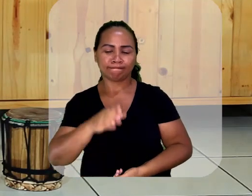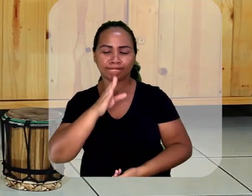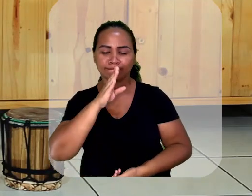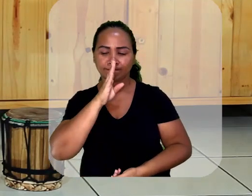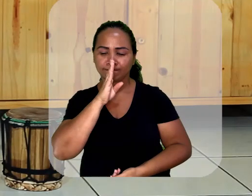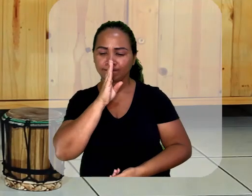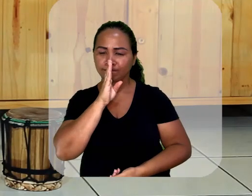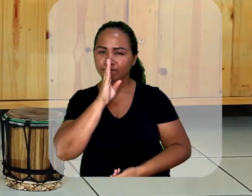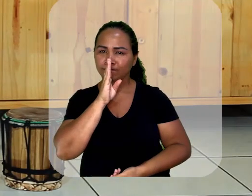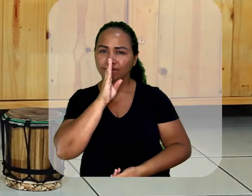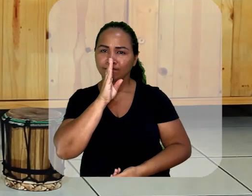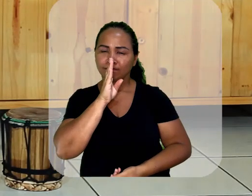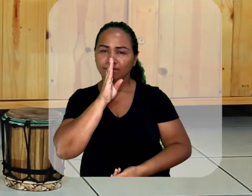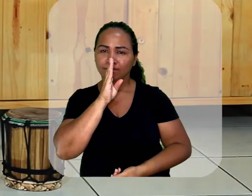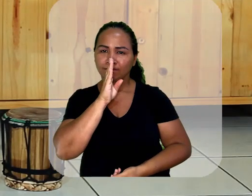Silenciar